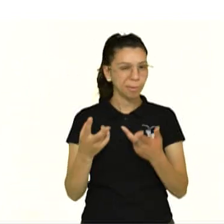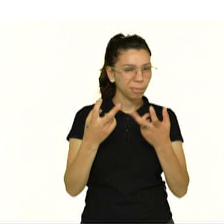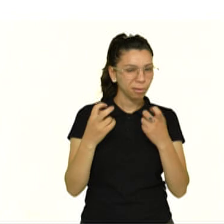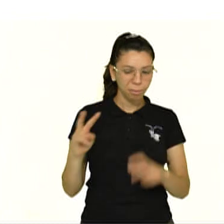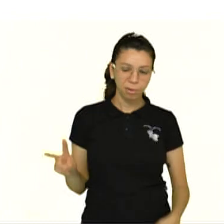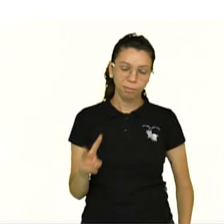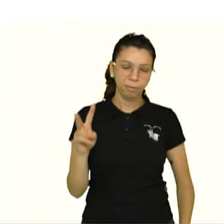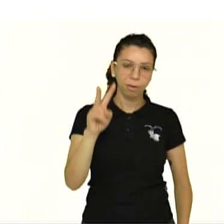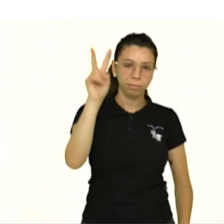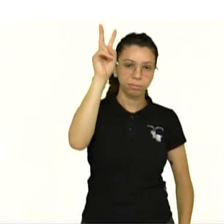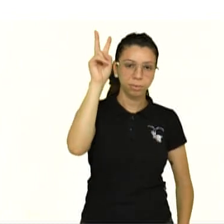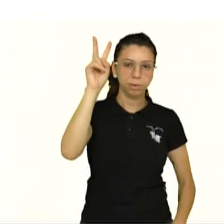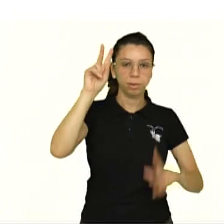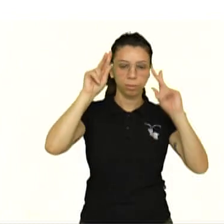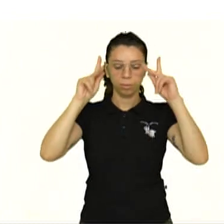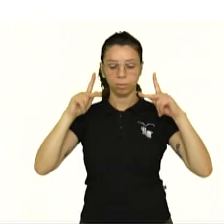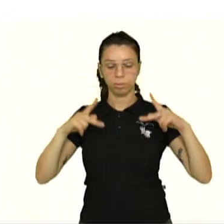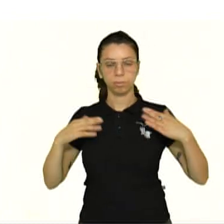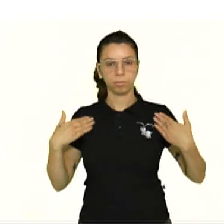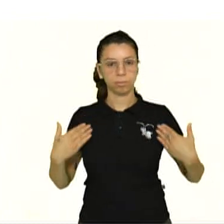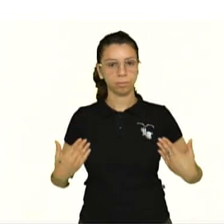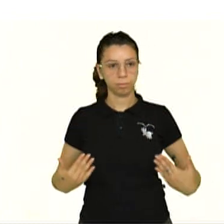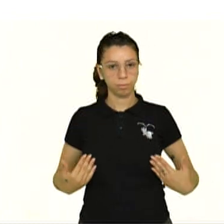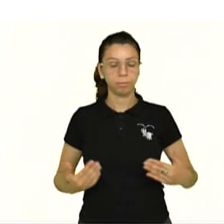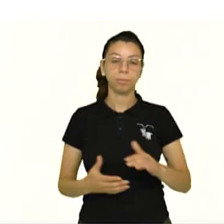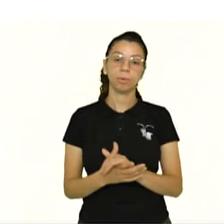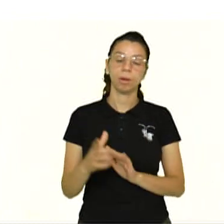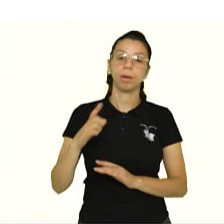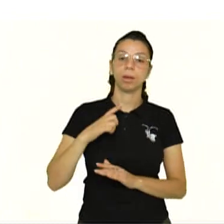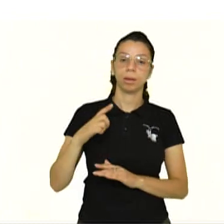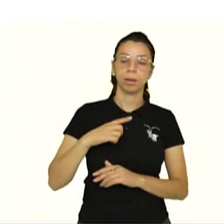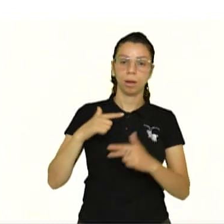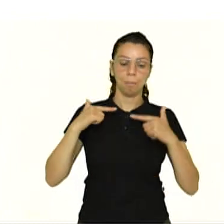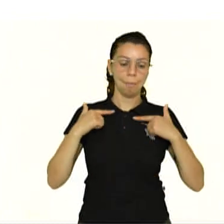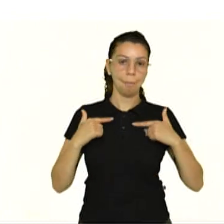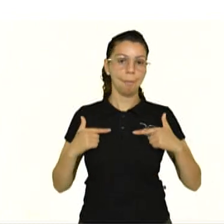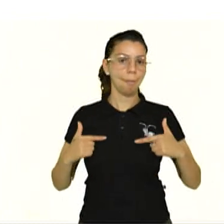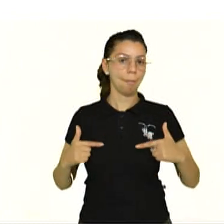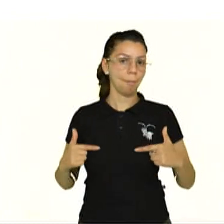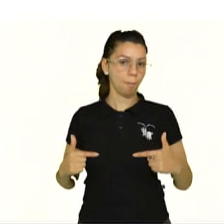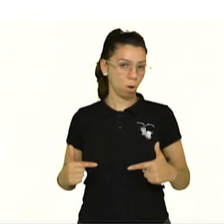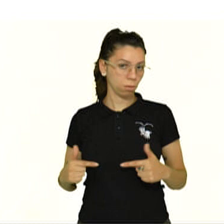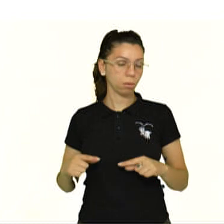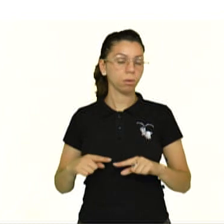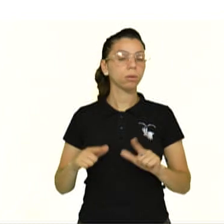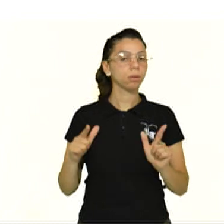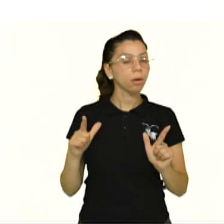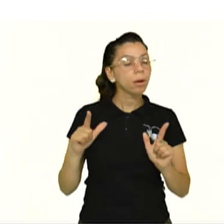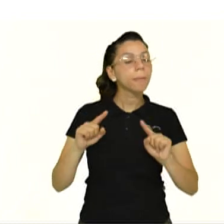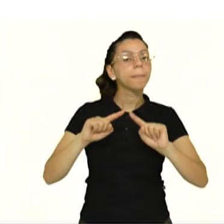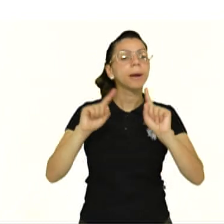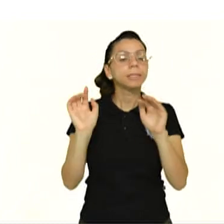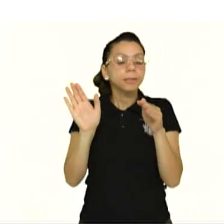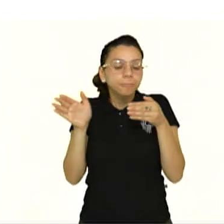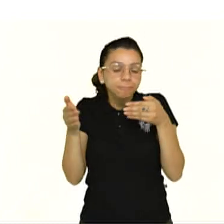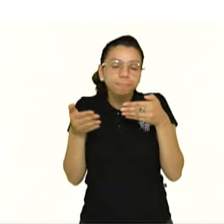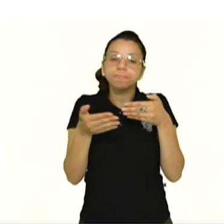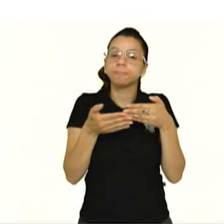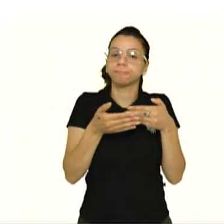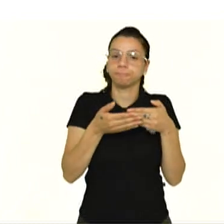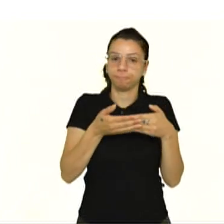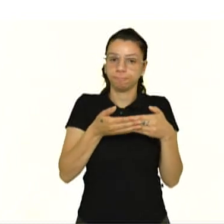Então, aqui nessa obra, existe uma nudez, só que essa nudez, ao mesmo tempo, ela está